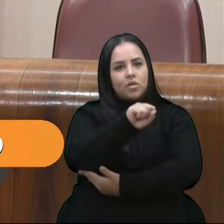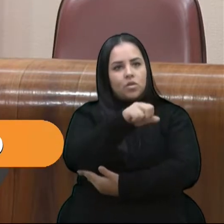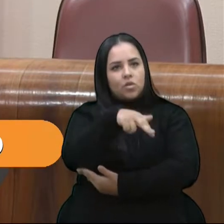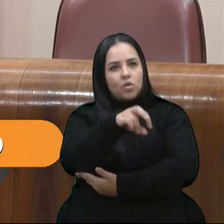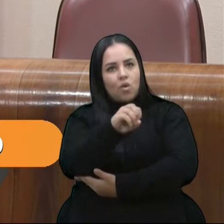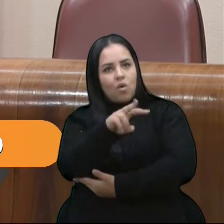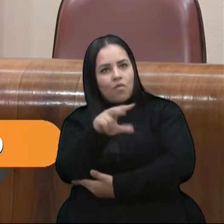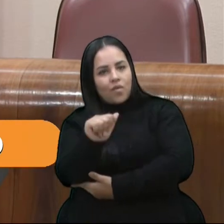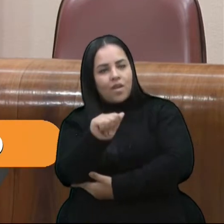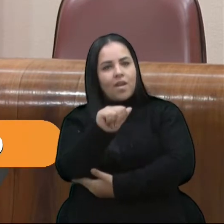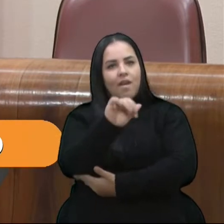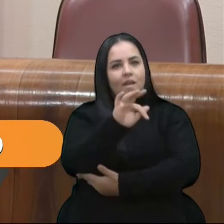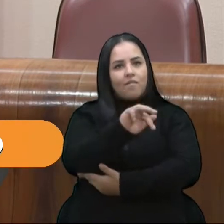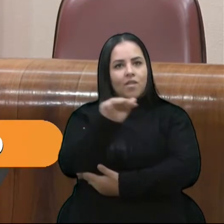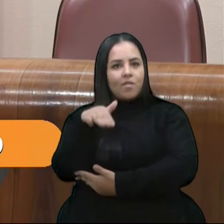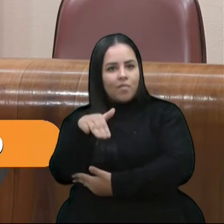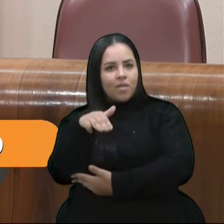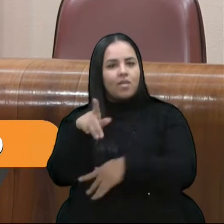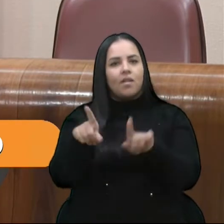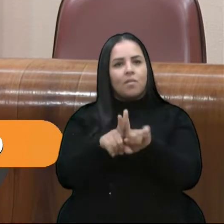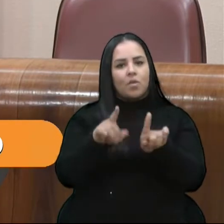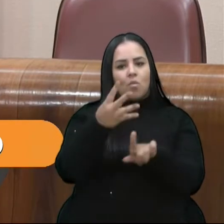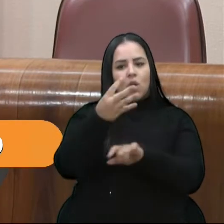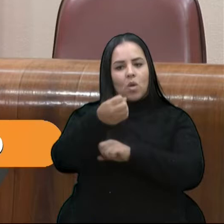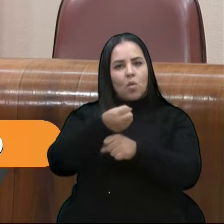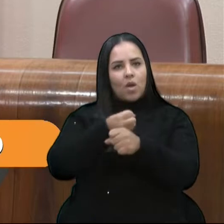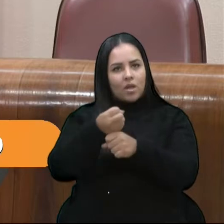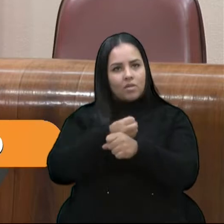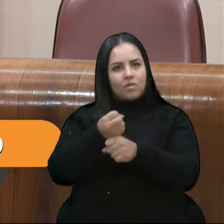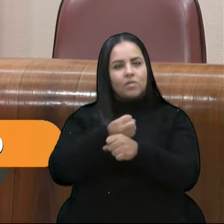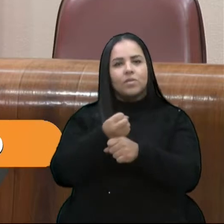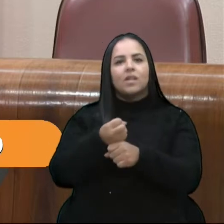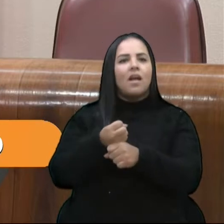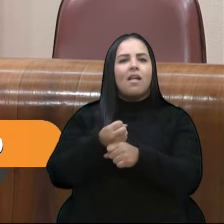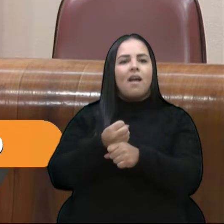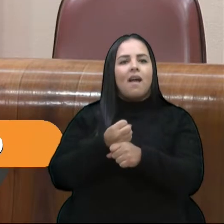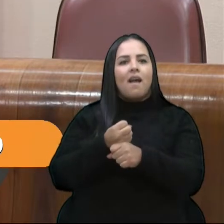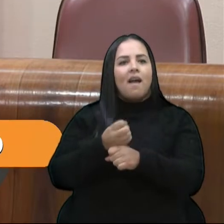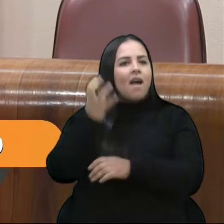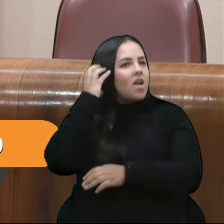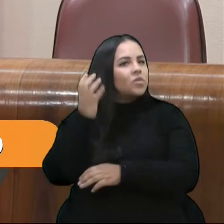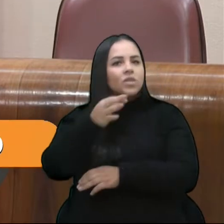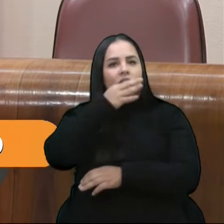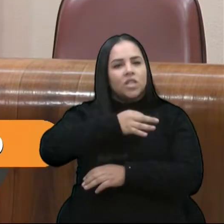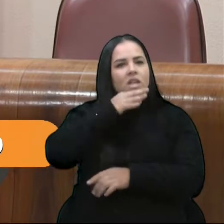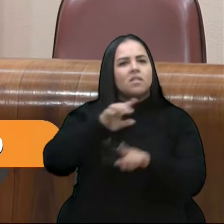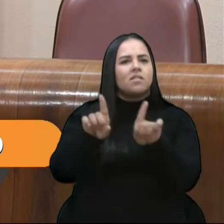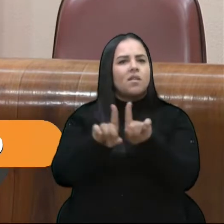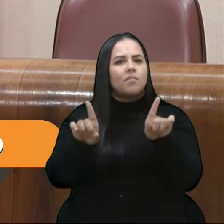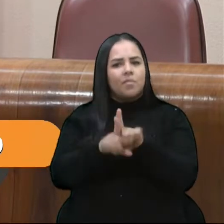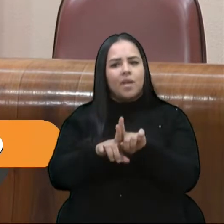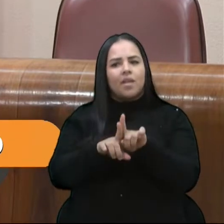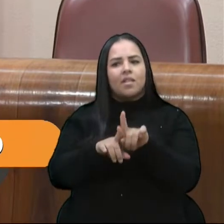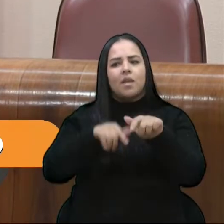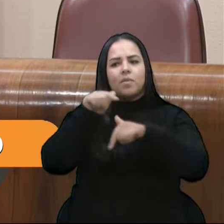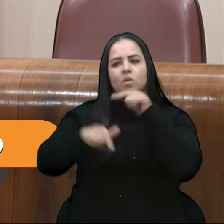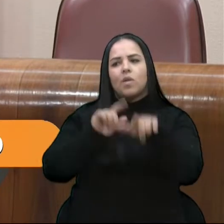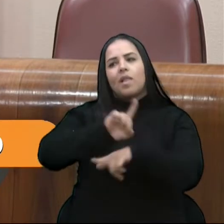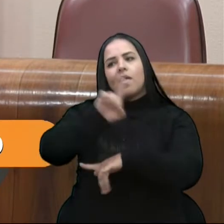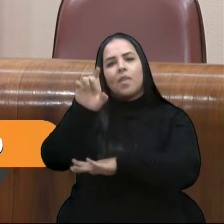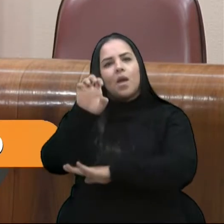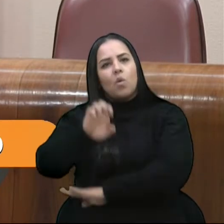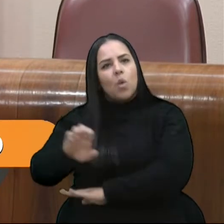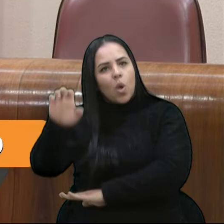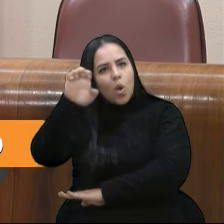STC, Rádio Caxias e Coligadas. Teve experiências como correspondente internacional na Europa, com atuação em estágio